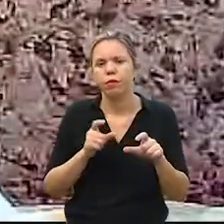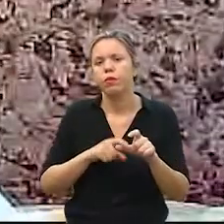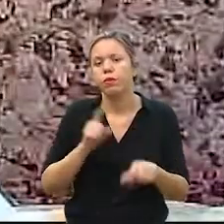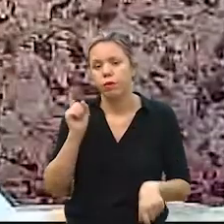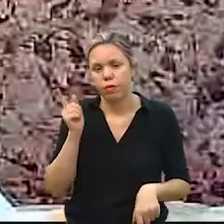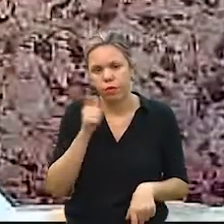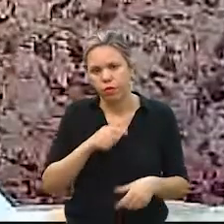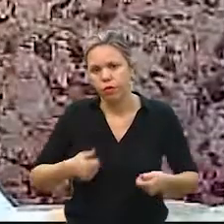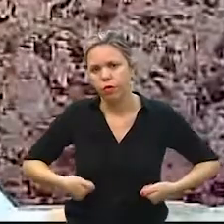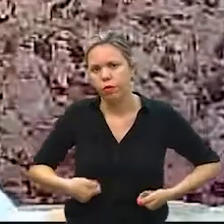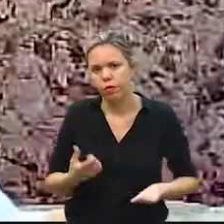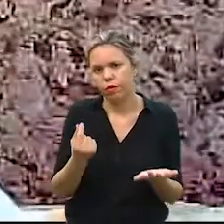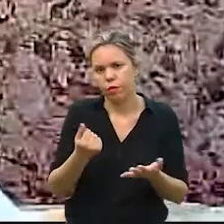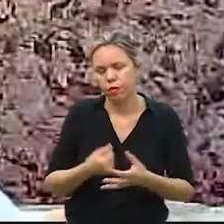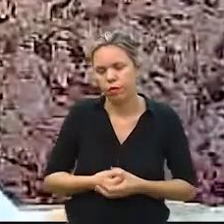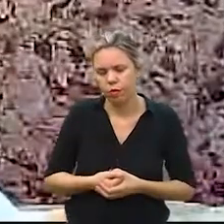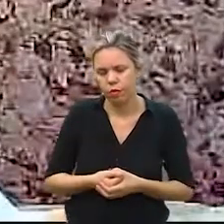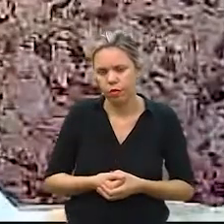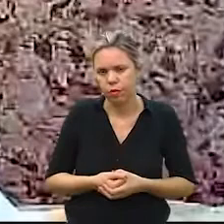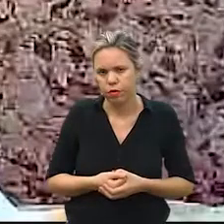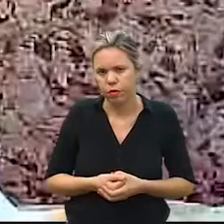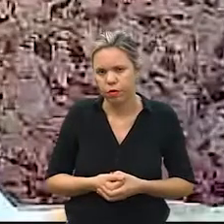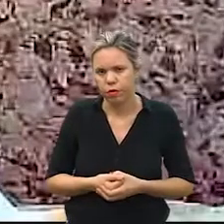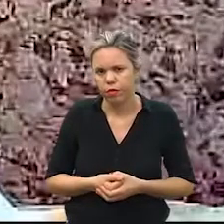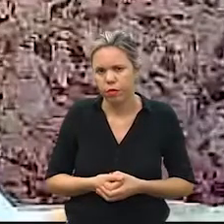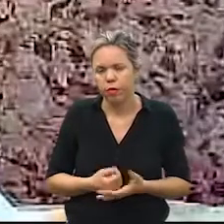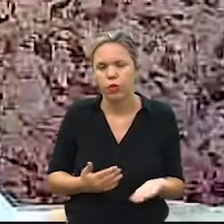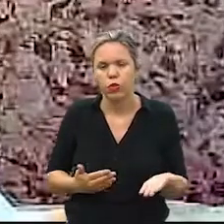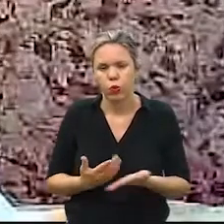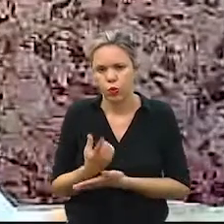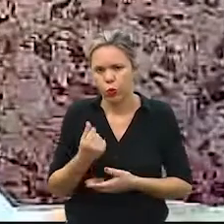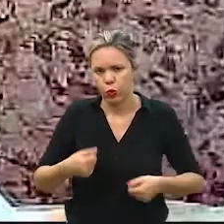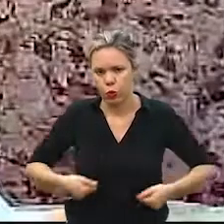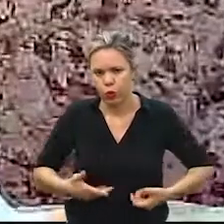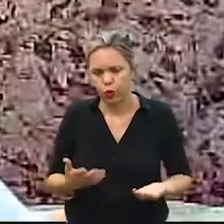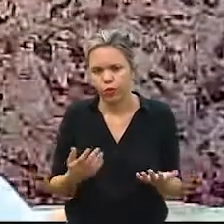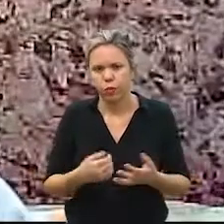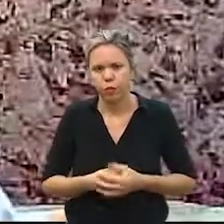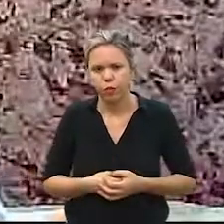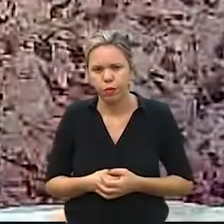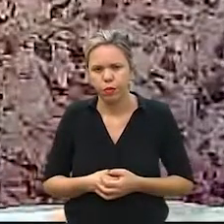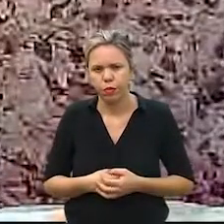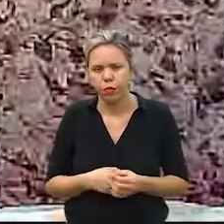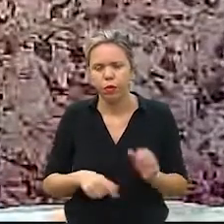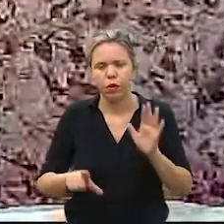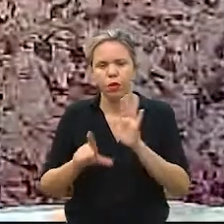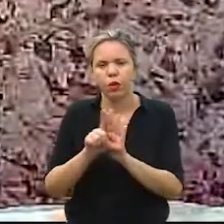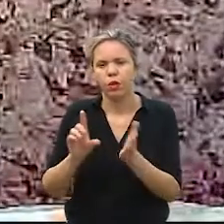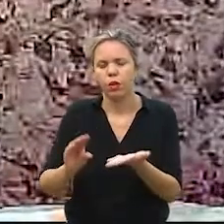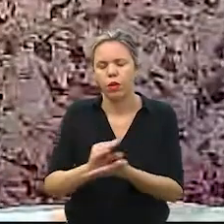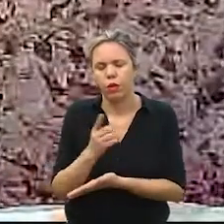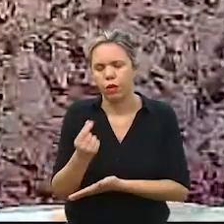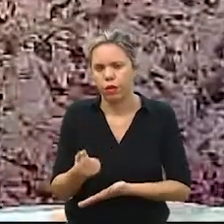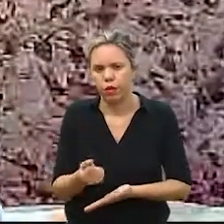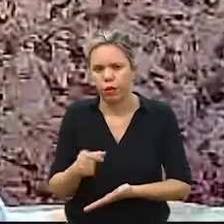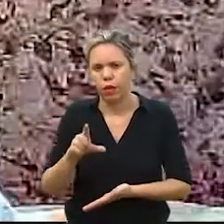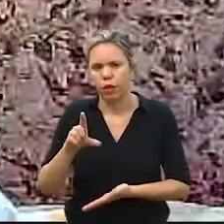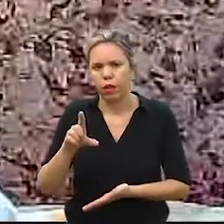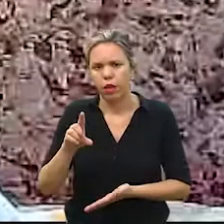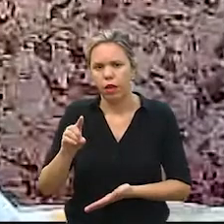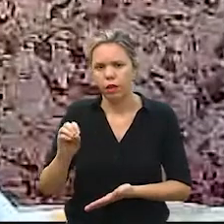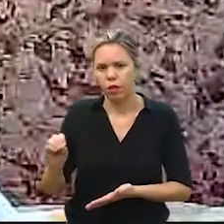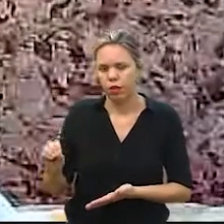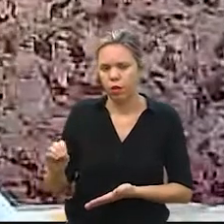autorização para gastar, porque a autorização para gastar, ou seja, o que é a lei orçamentária e a LDO?